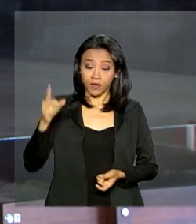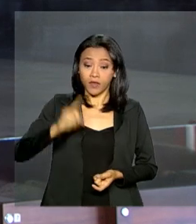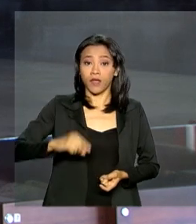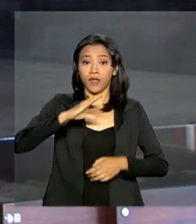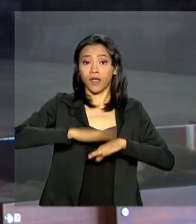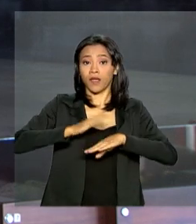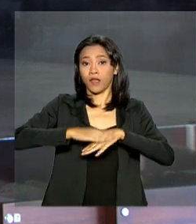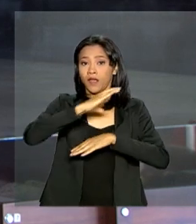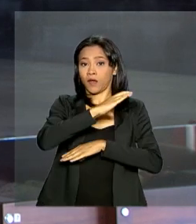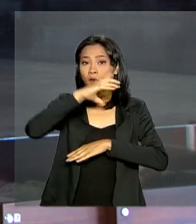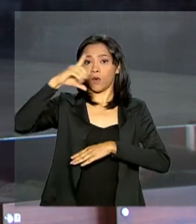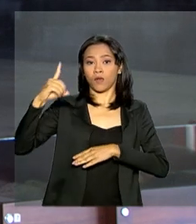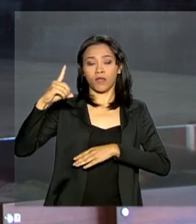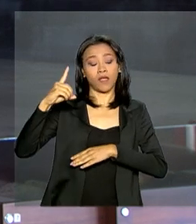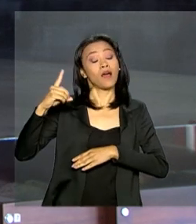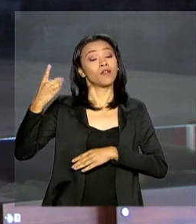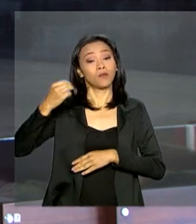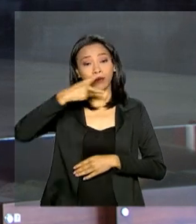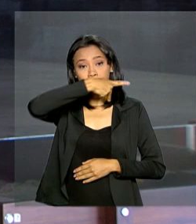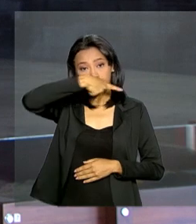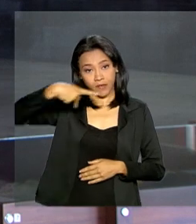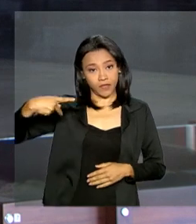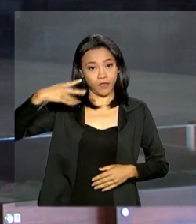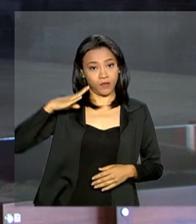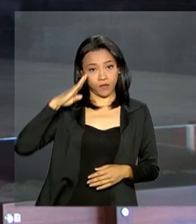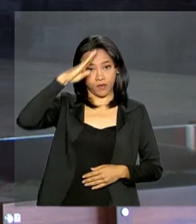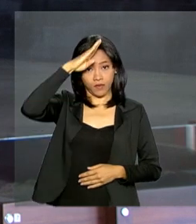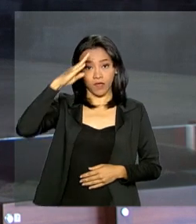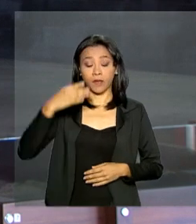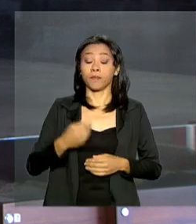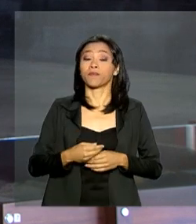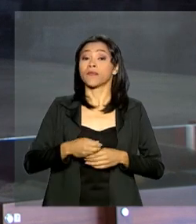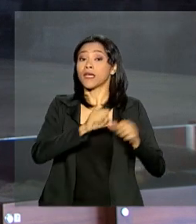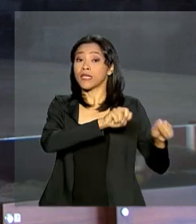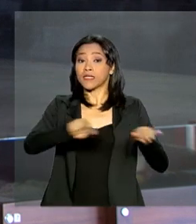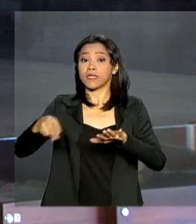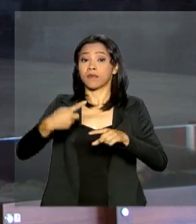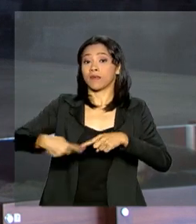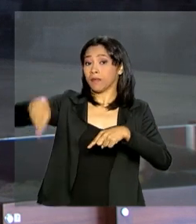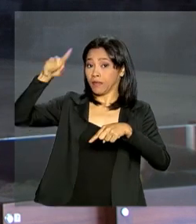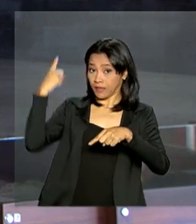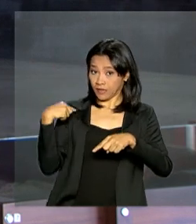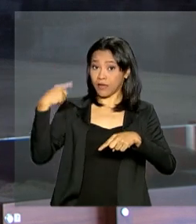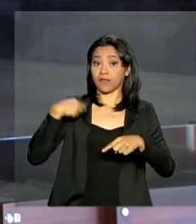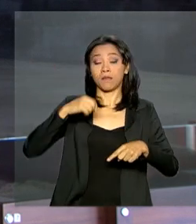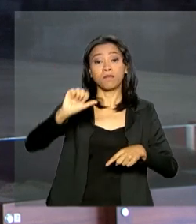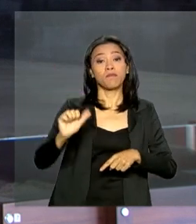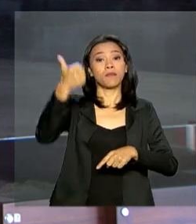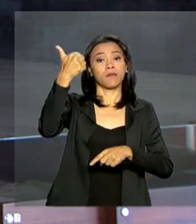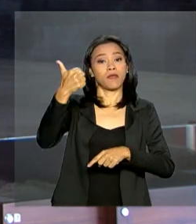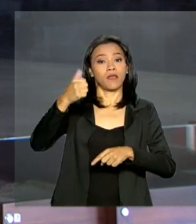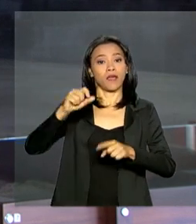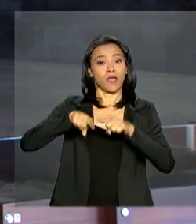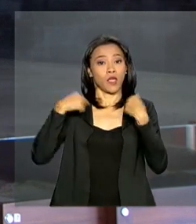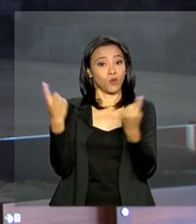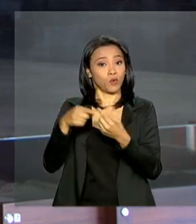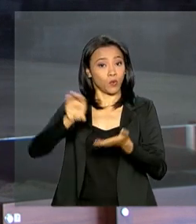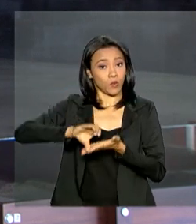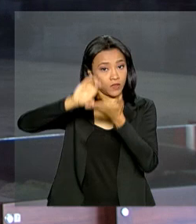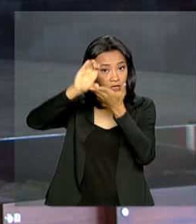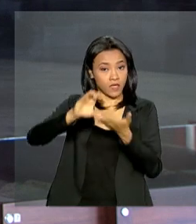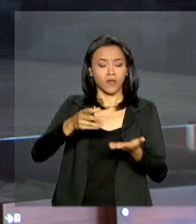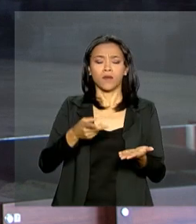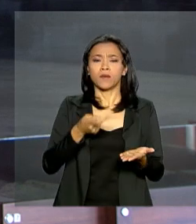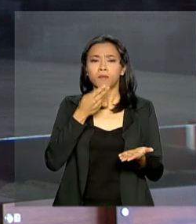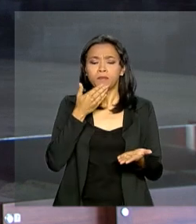Jair bolson na semana passada na primeira reunião do conselho de governo o presidente pediu que fossem feitos